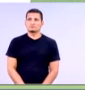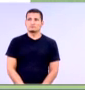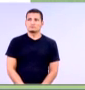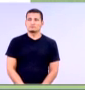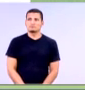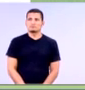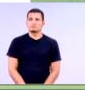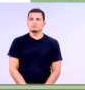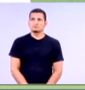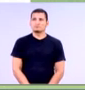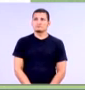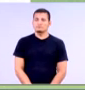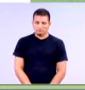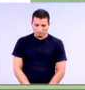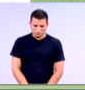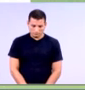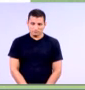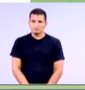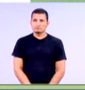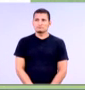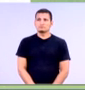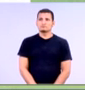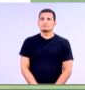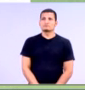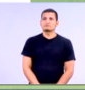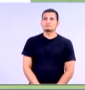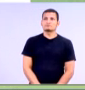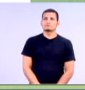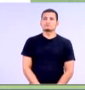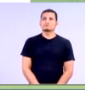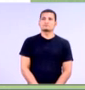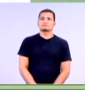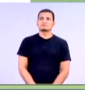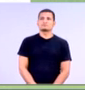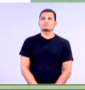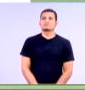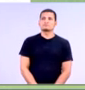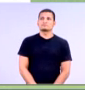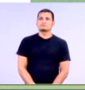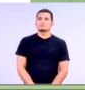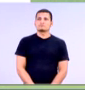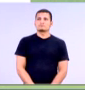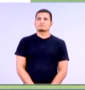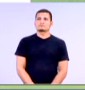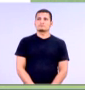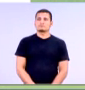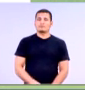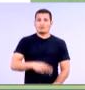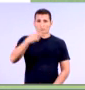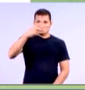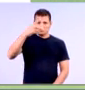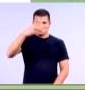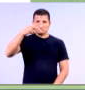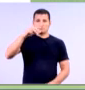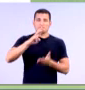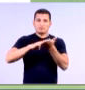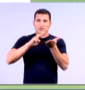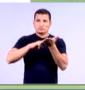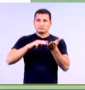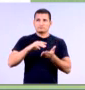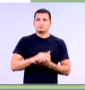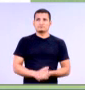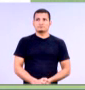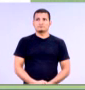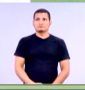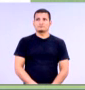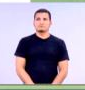Vai apagar virtualmente, muito legal, professor. É muita tecnologia, né? Eu defini dois métodos, gente. Olha aqui, a área